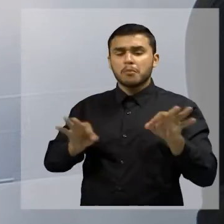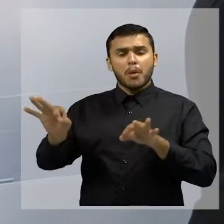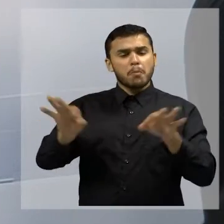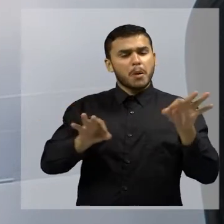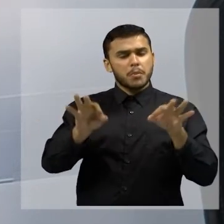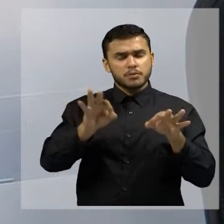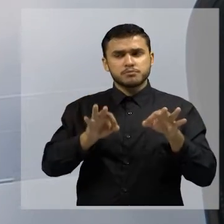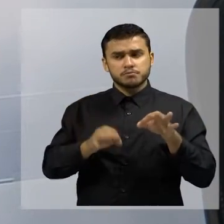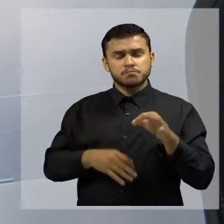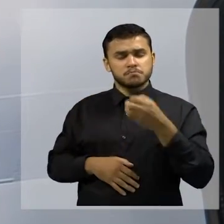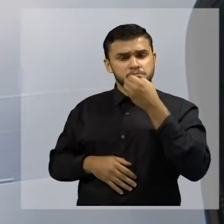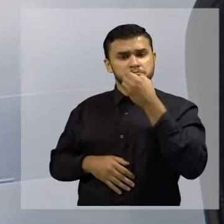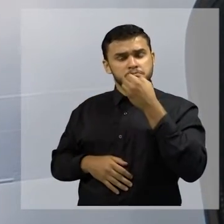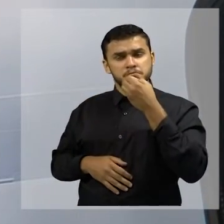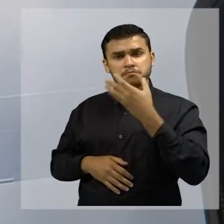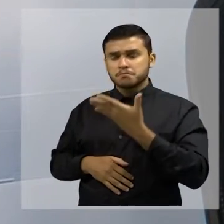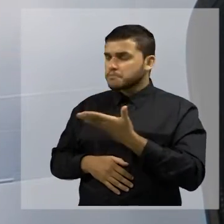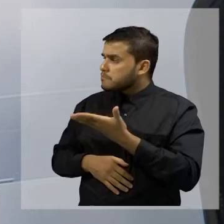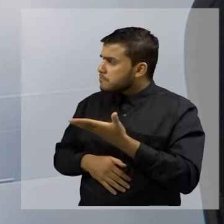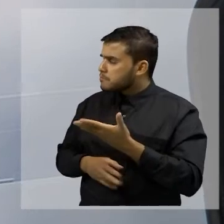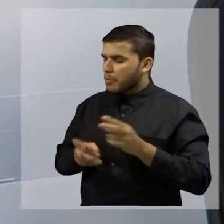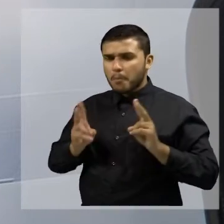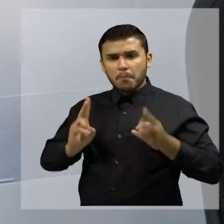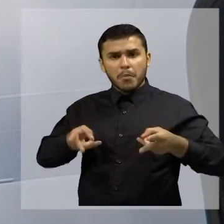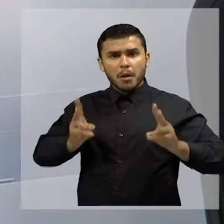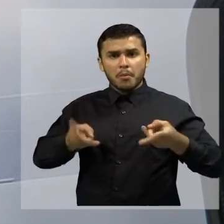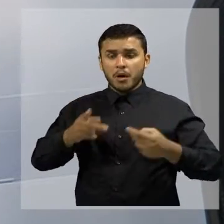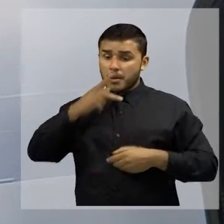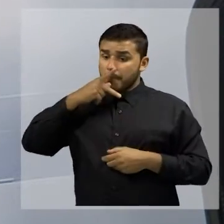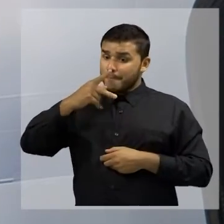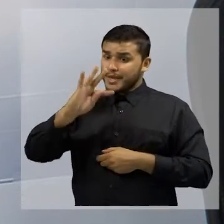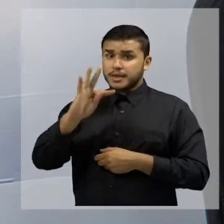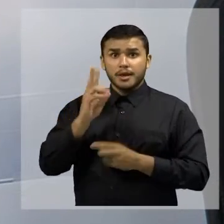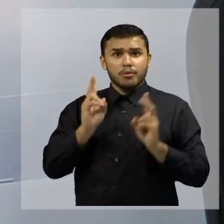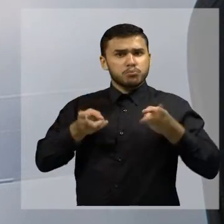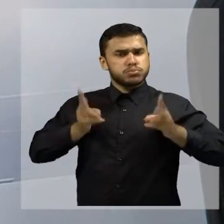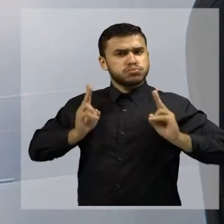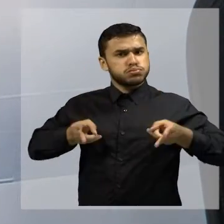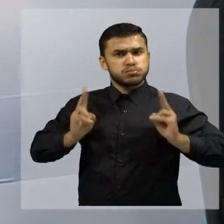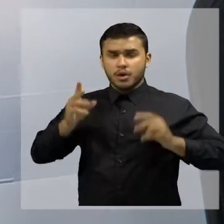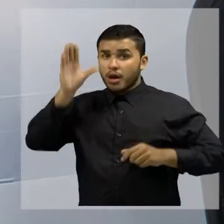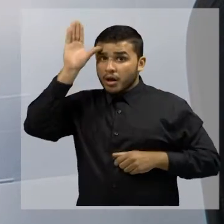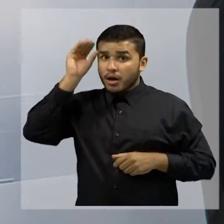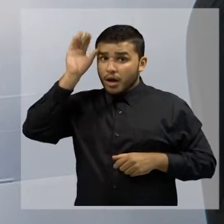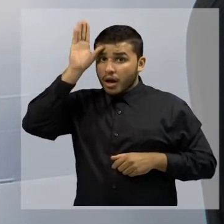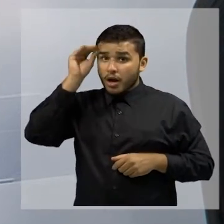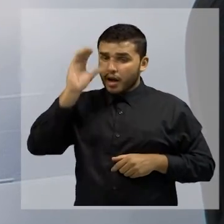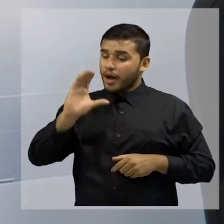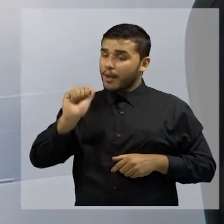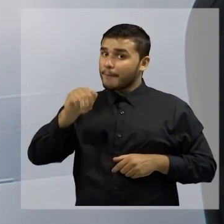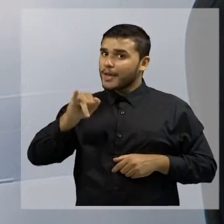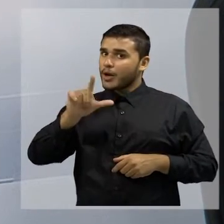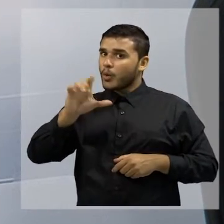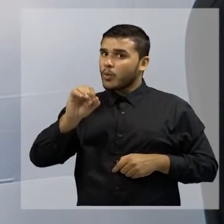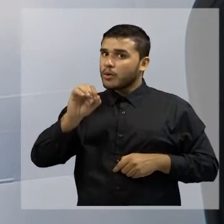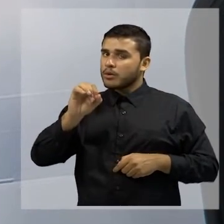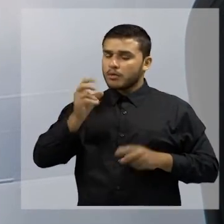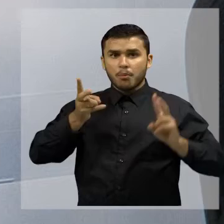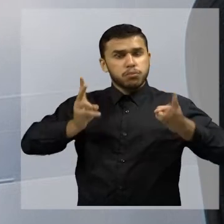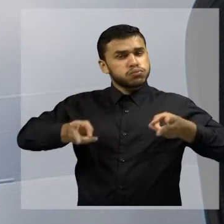Ele se mantém como um militante do Partido dos Trabalhadores. E esse mesmo Partido dos Trabalhadores